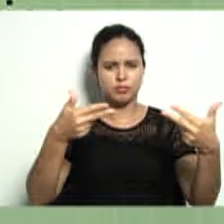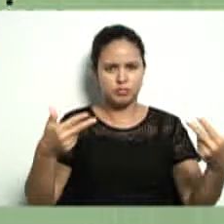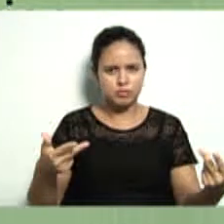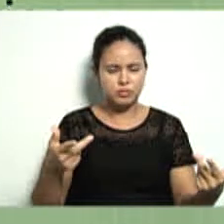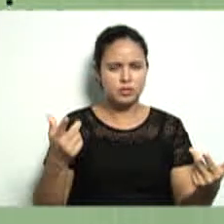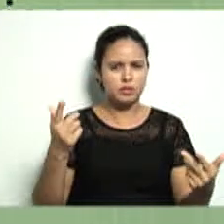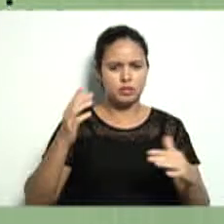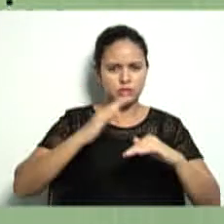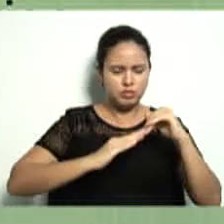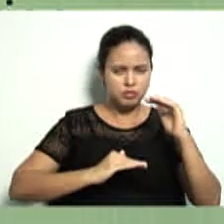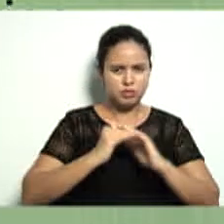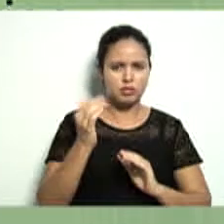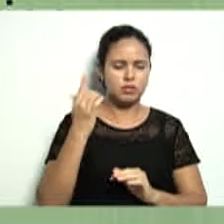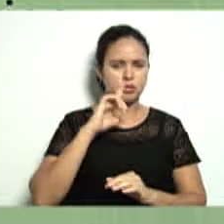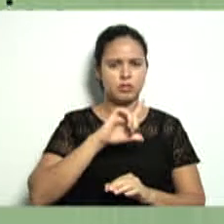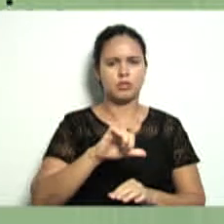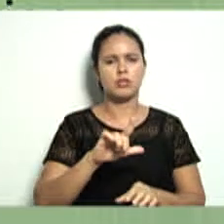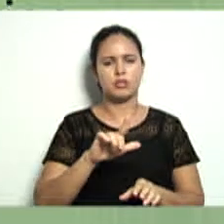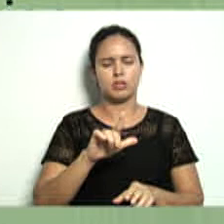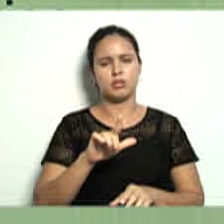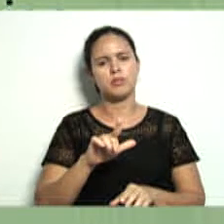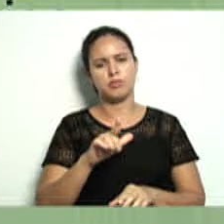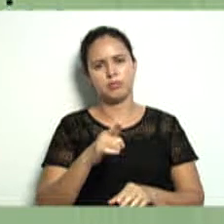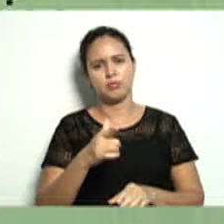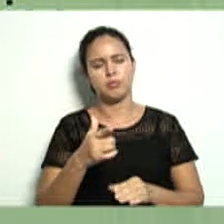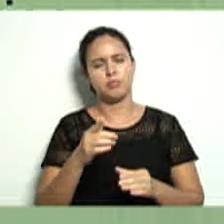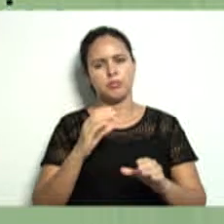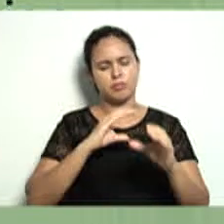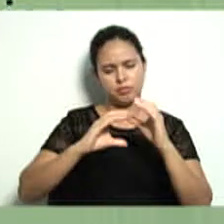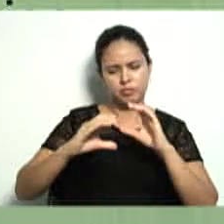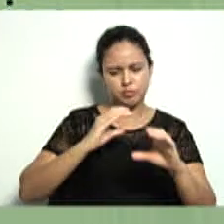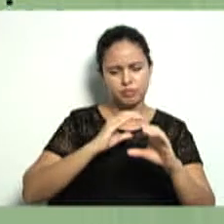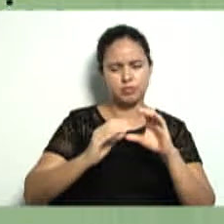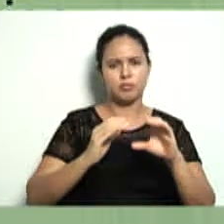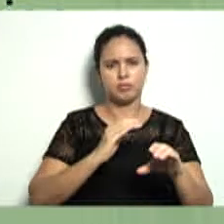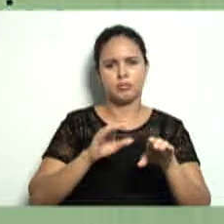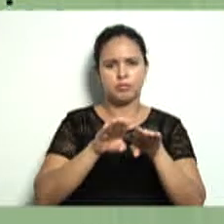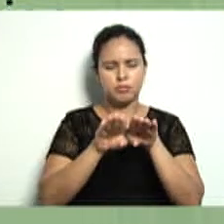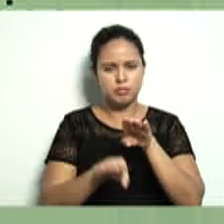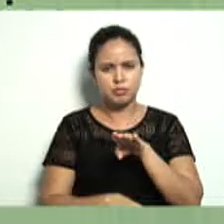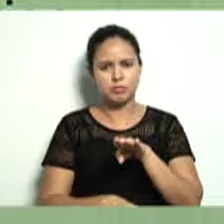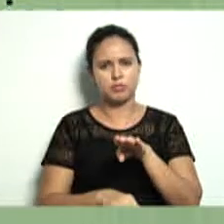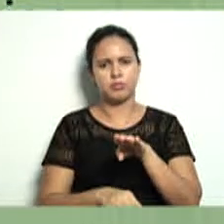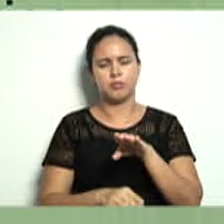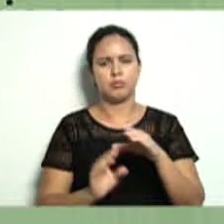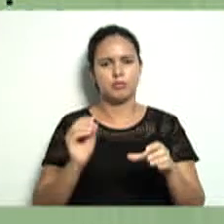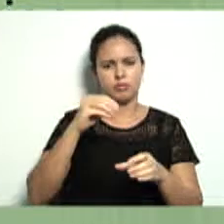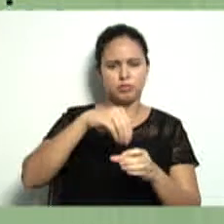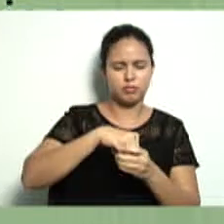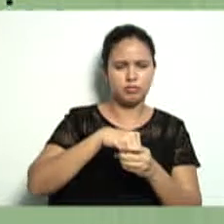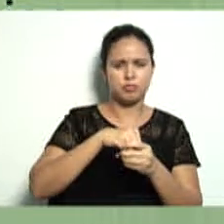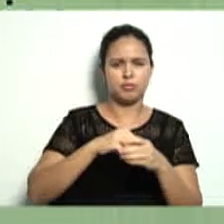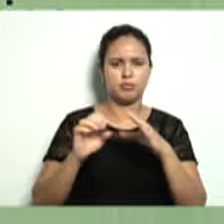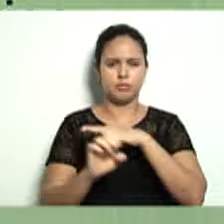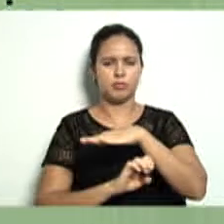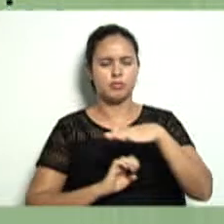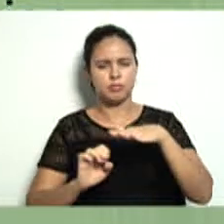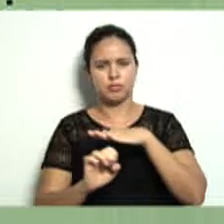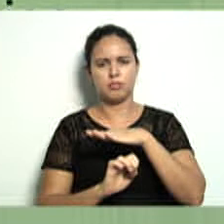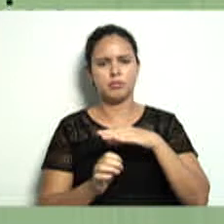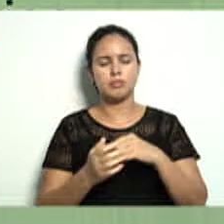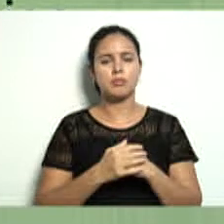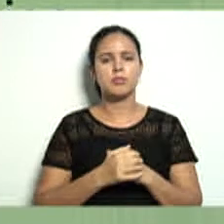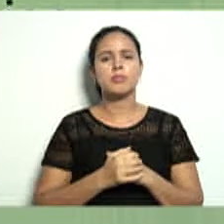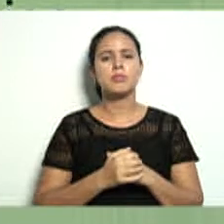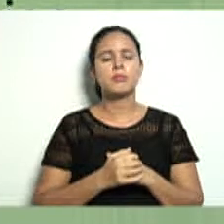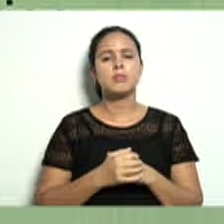com as minorias e incluí-las no ambiente da empresa. Então, a gente registra aqui a participação da Escola JK,